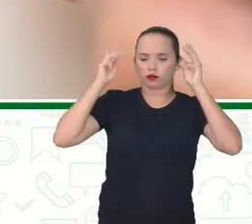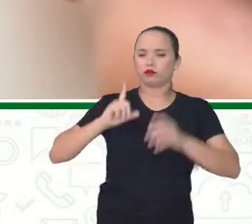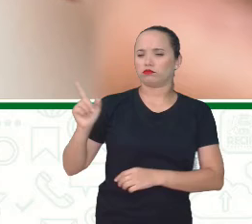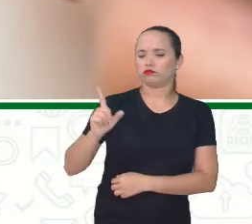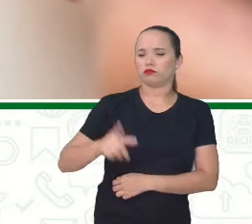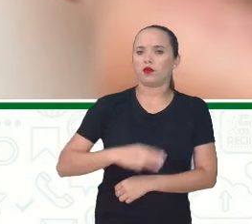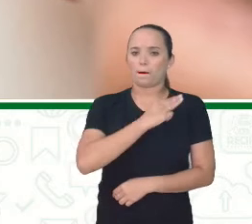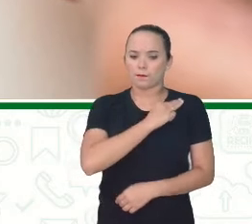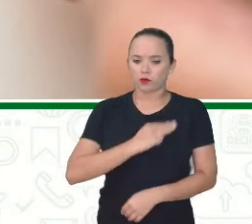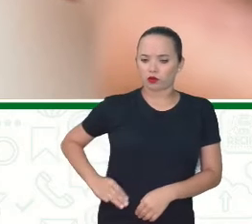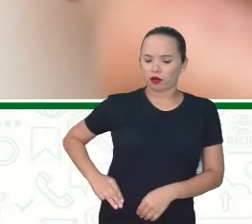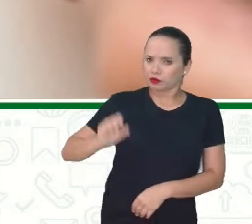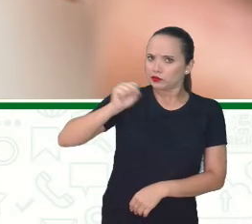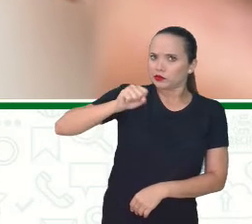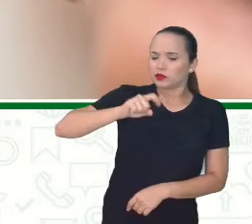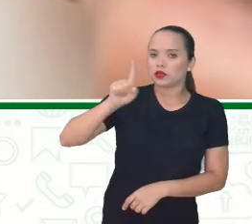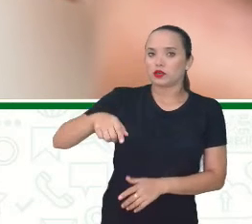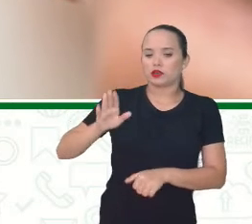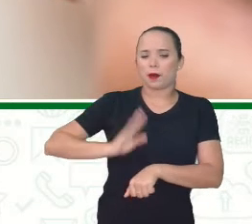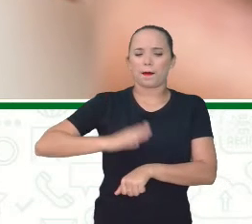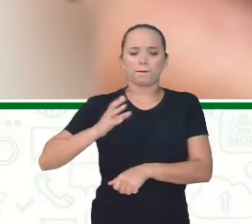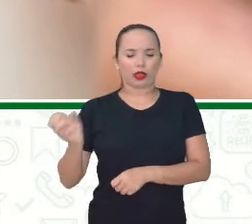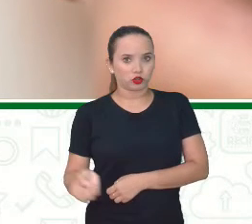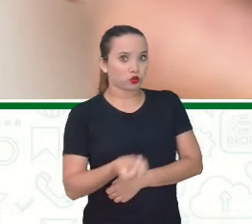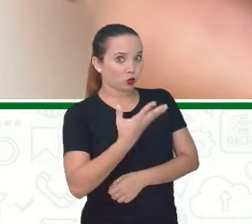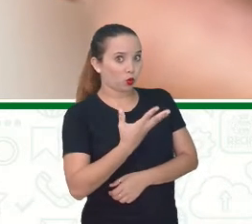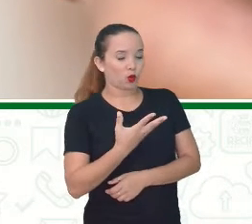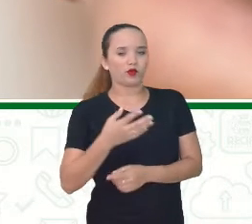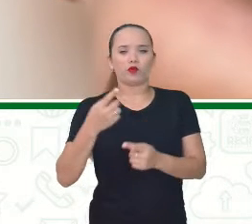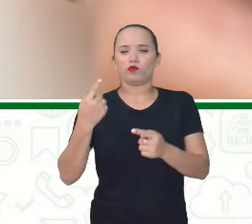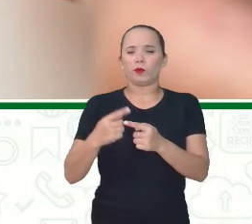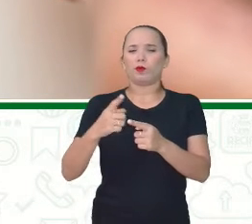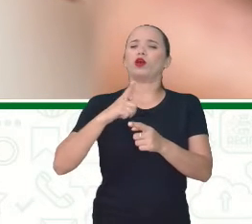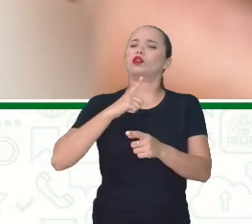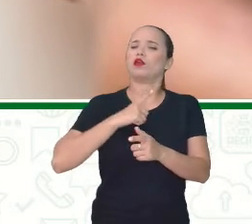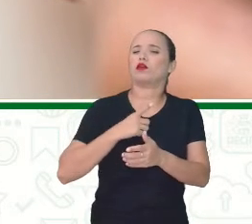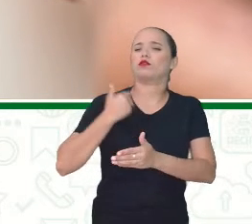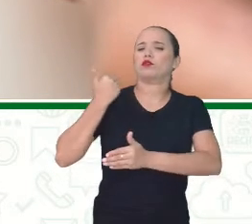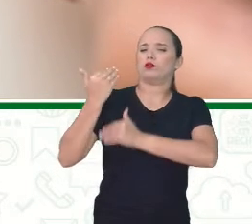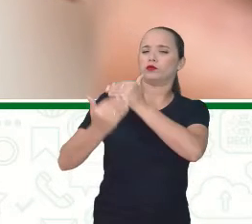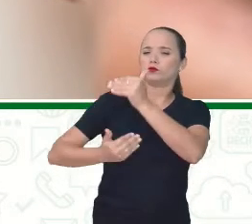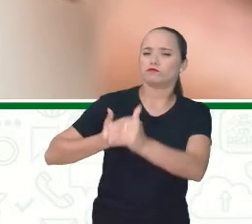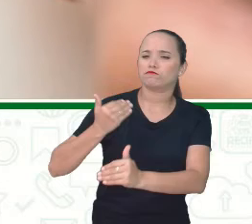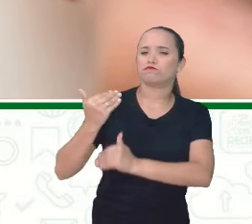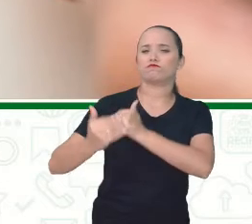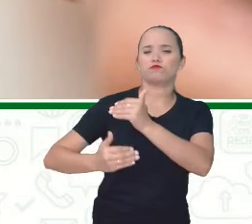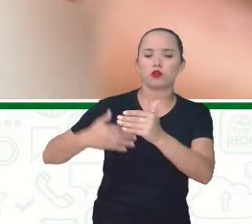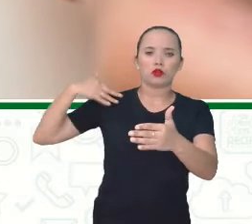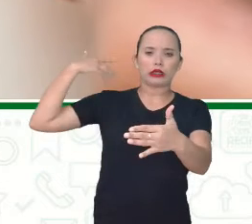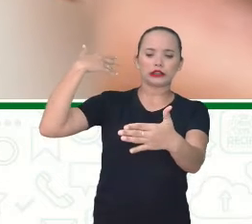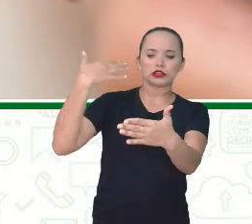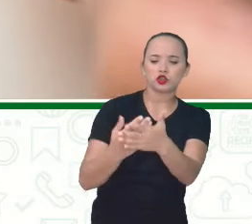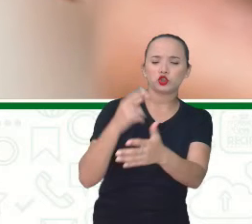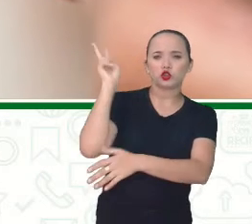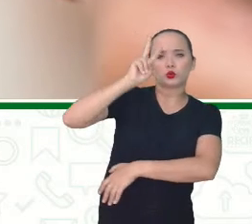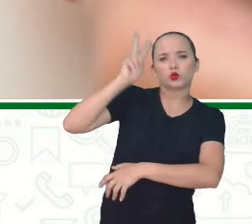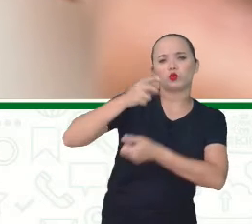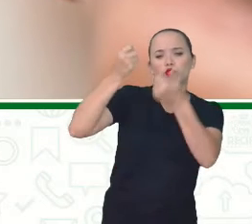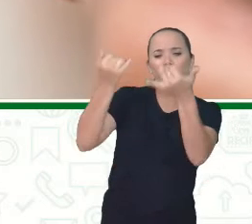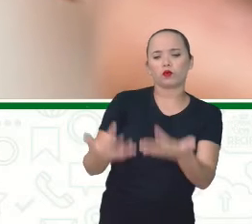mais atual do que os estágios iniciais de monarquias, né, que a gente teve ao longo da história